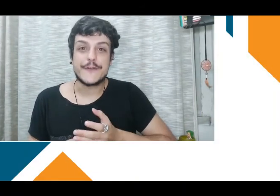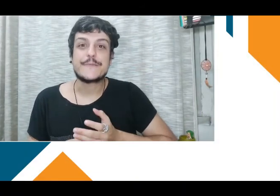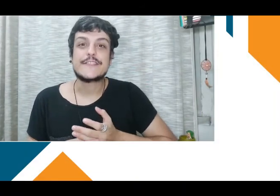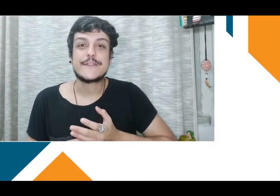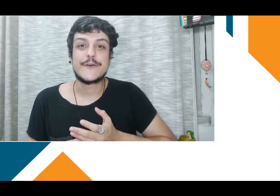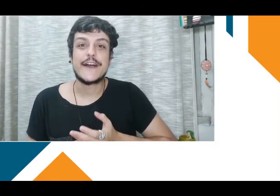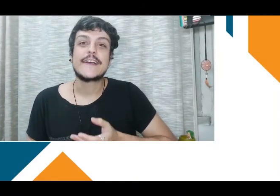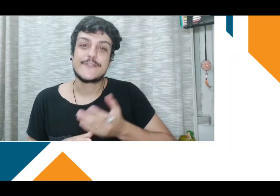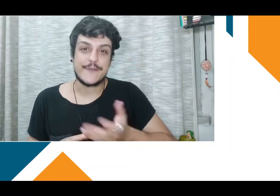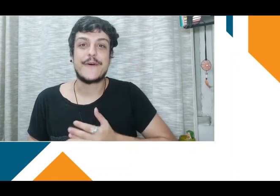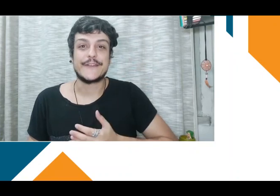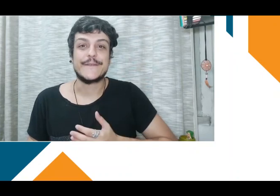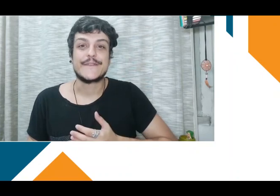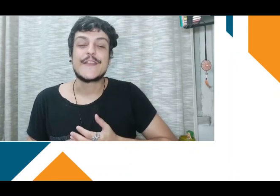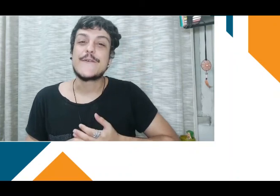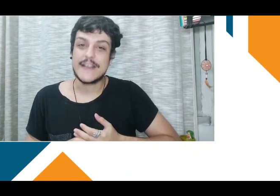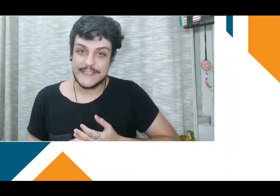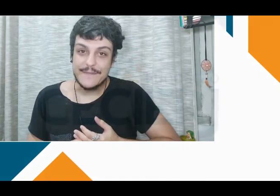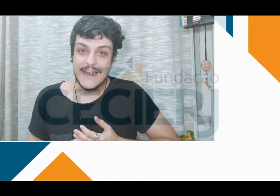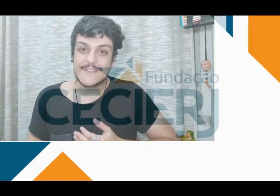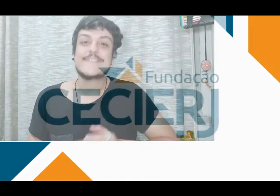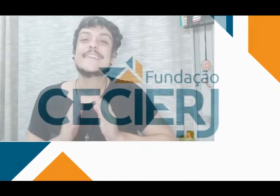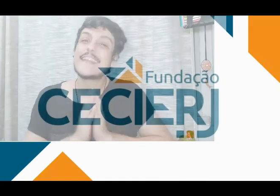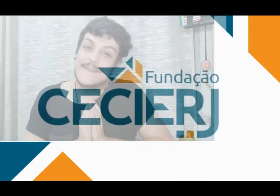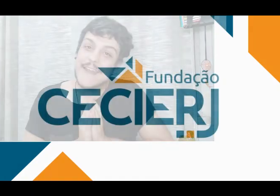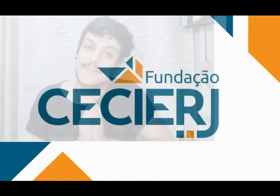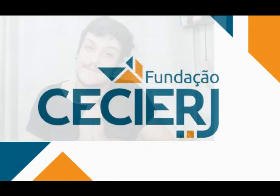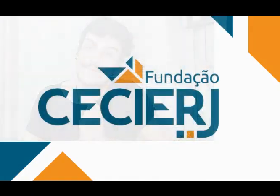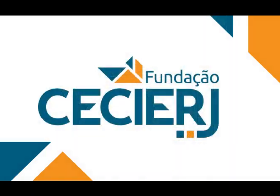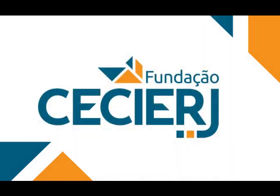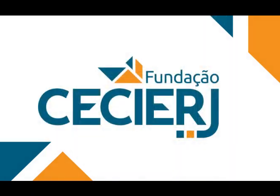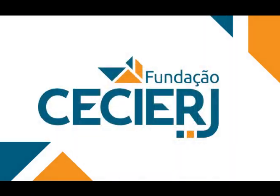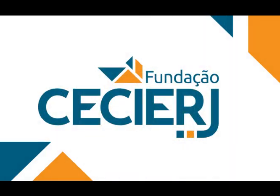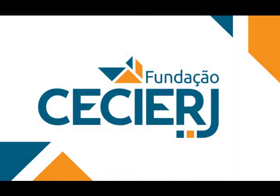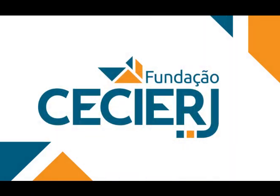dúvida, procure o mediador do seu polo. Um grande abraço e até breve.